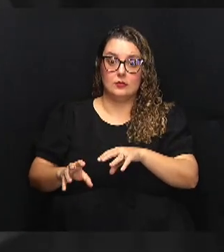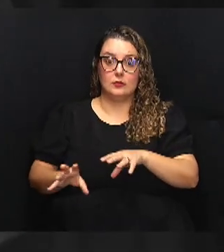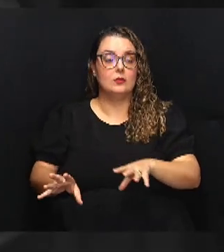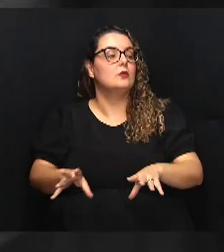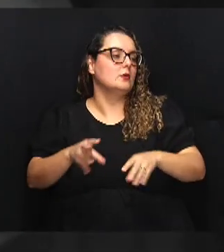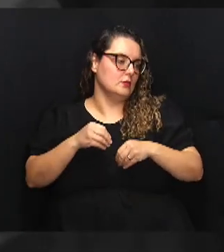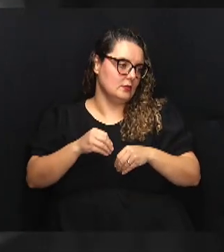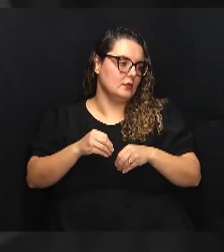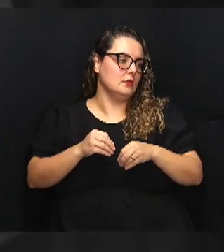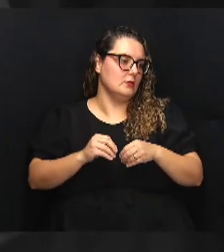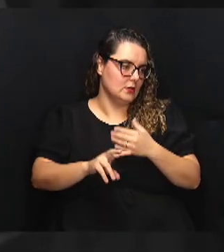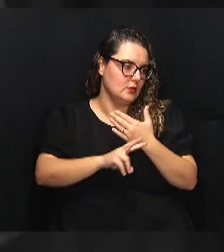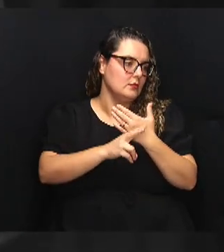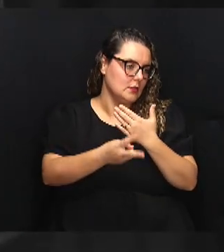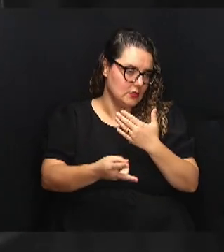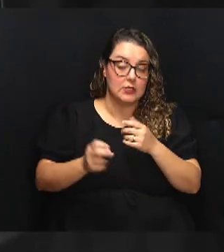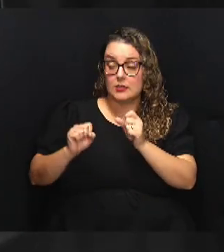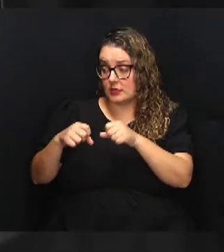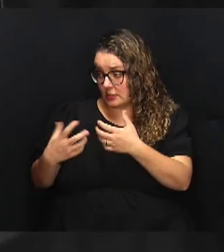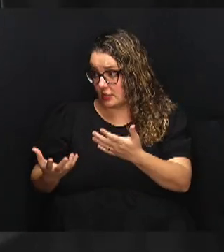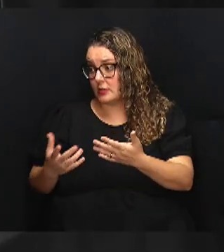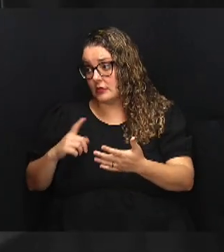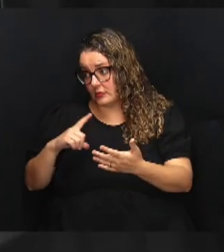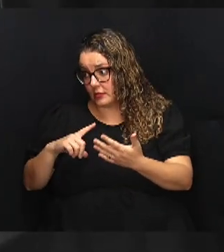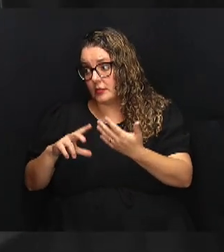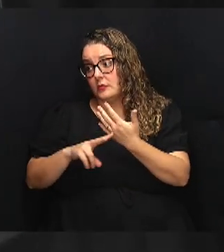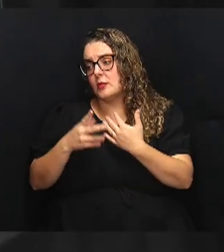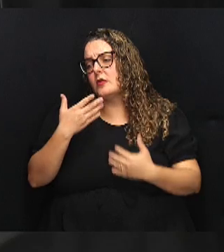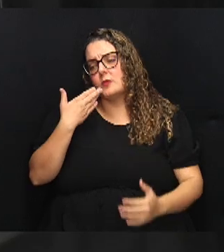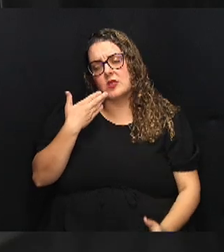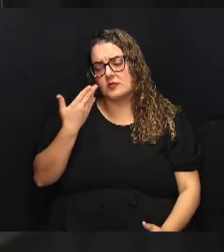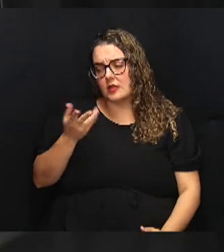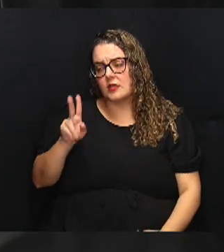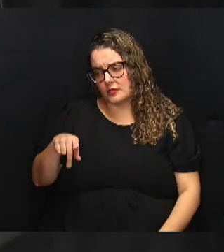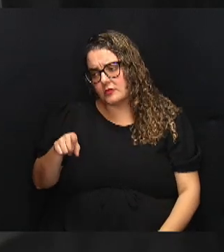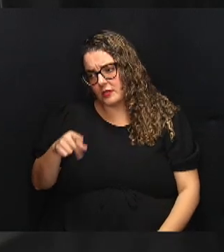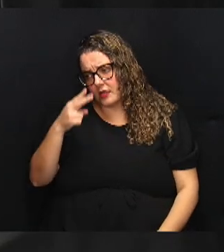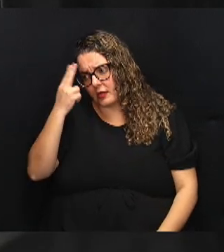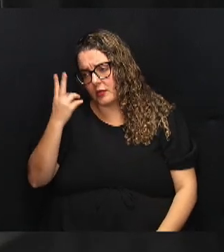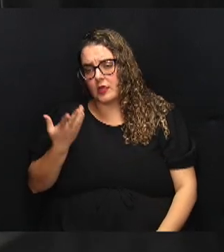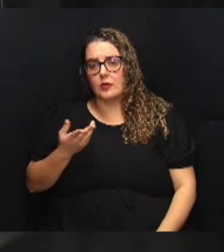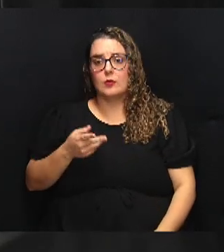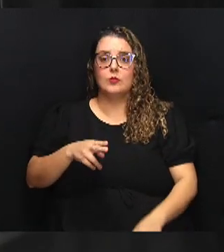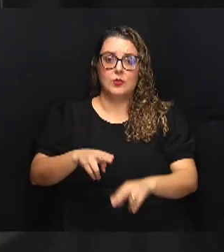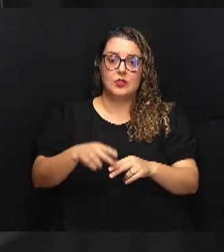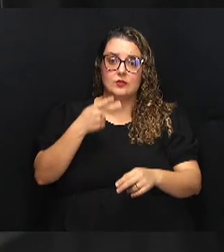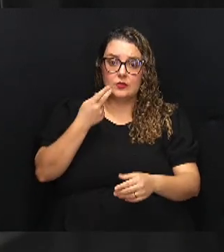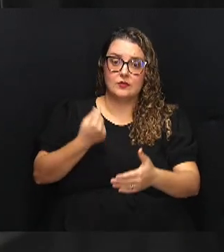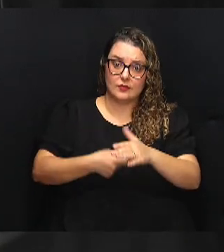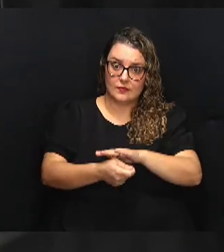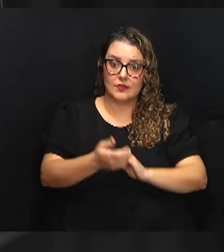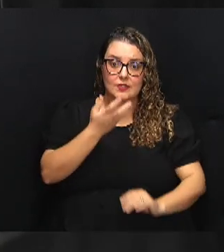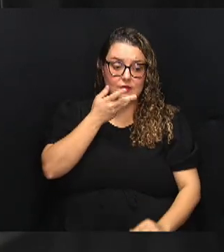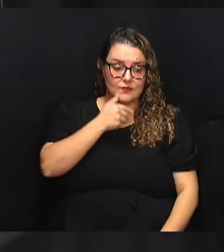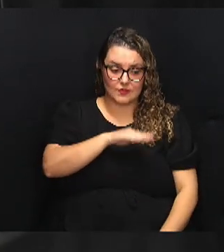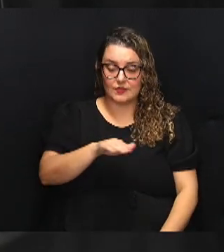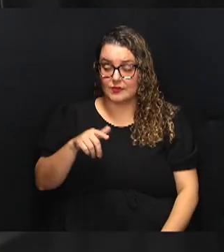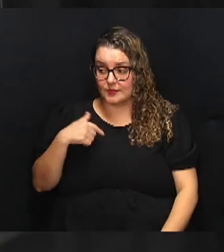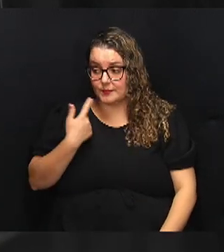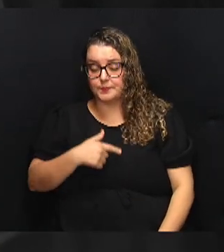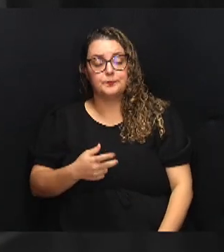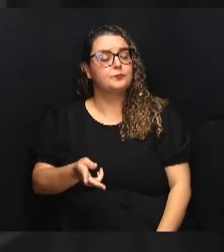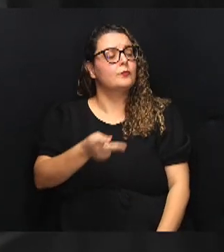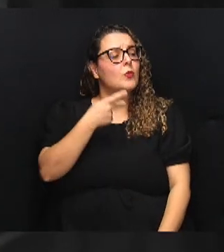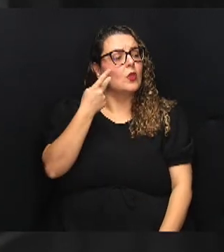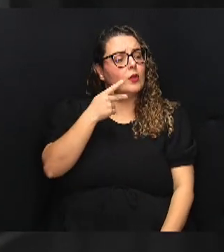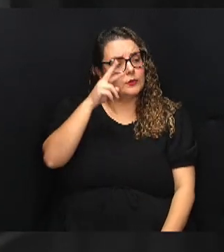plantou lá atrás. Vai colher e vai ser muito mais fácil, né, Gabriel? É isso que eu falo. Vamos investir nas nossas crianças. Vereador,